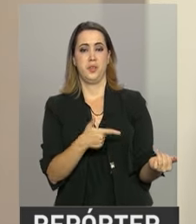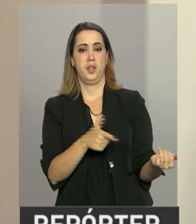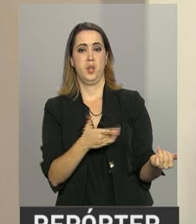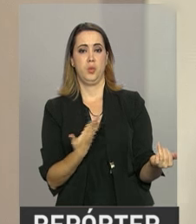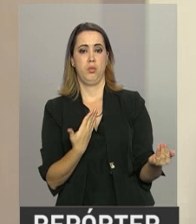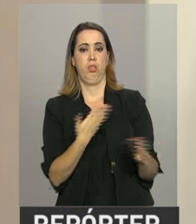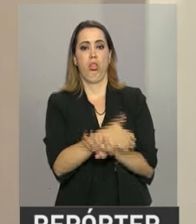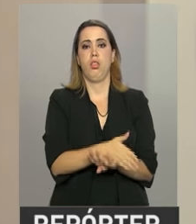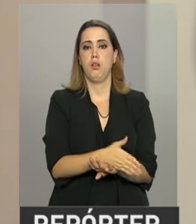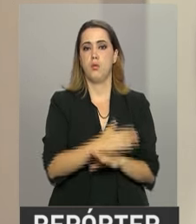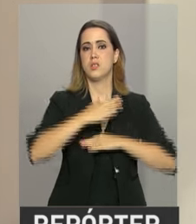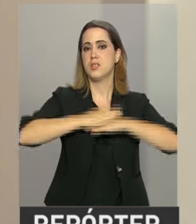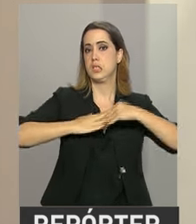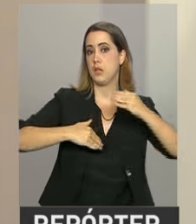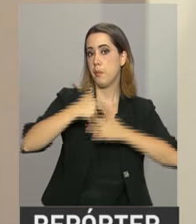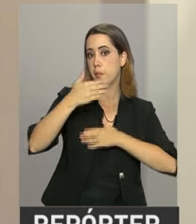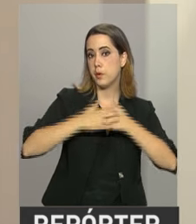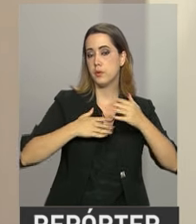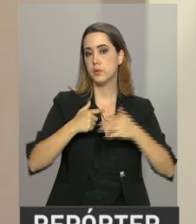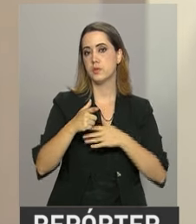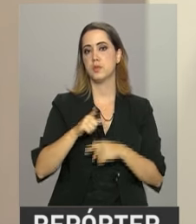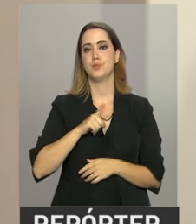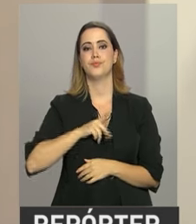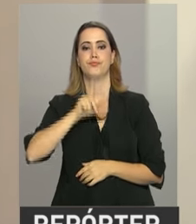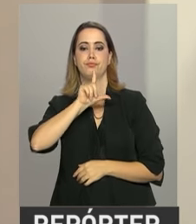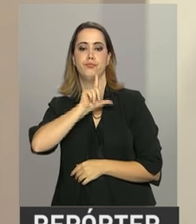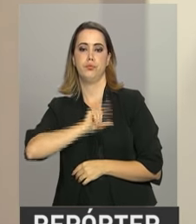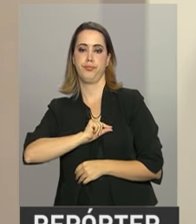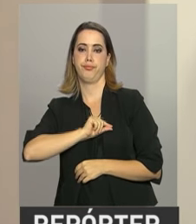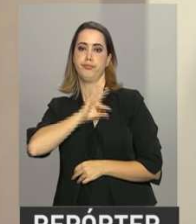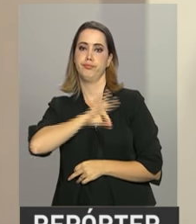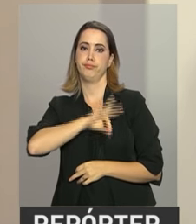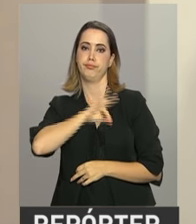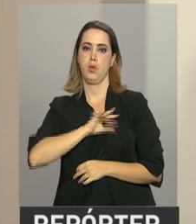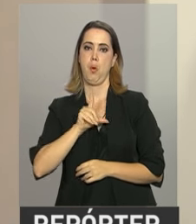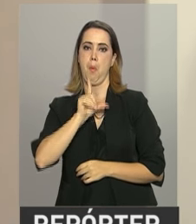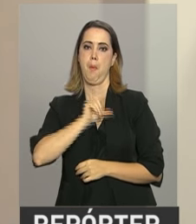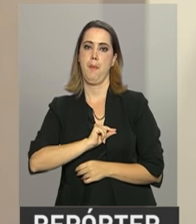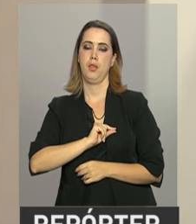técnica profissionalizante, ele tem menor renda, menor inserção no